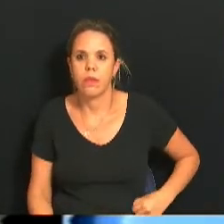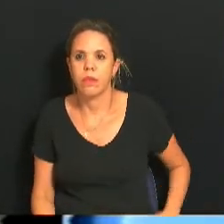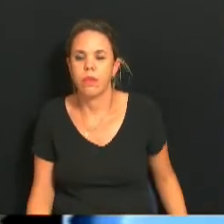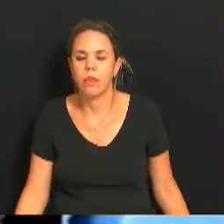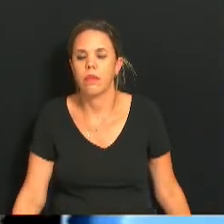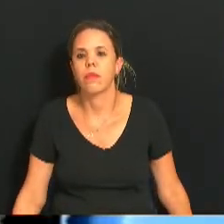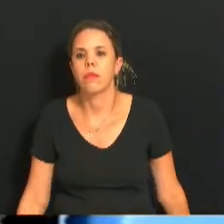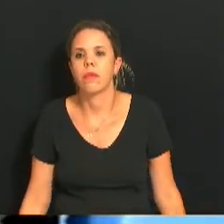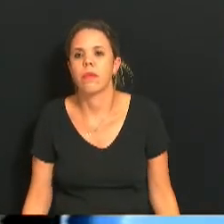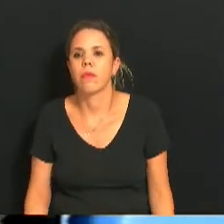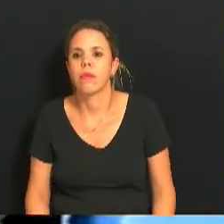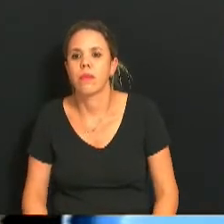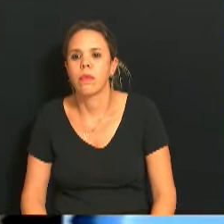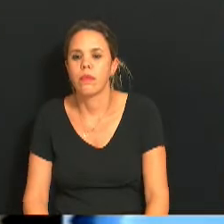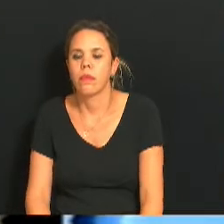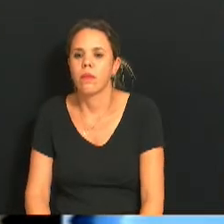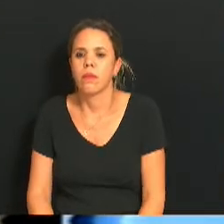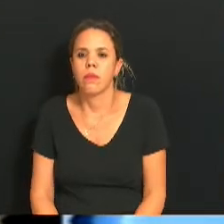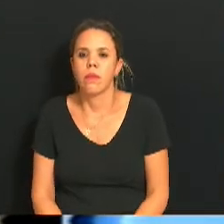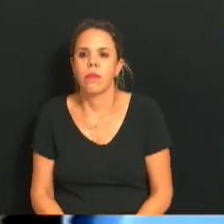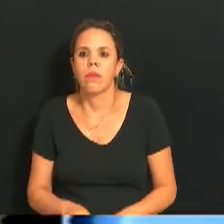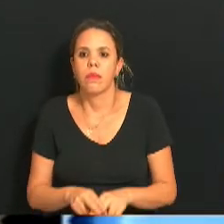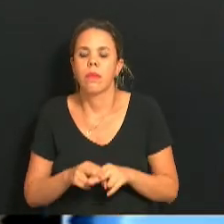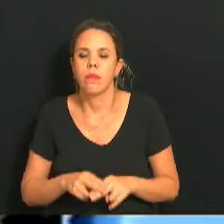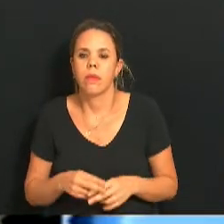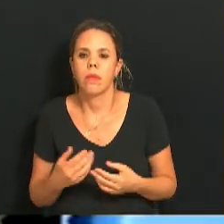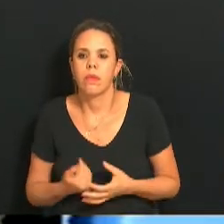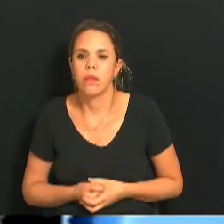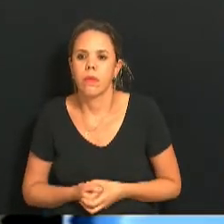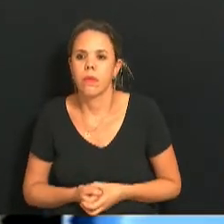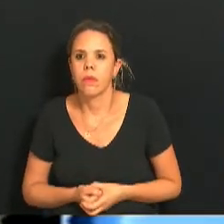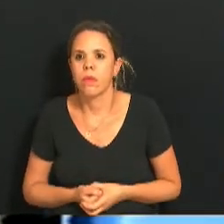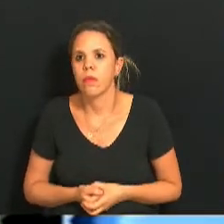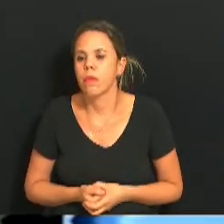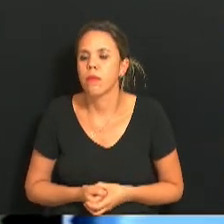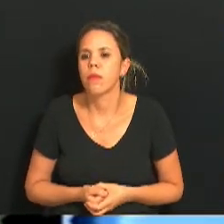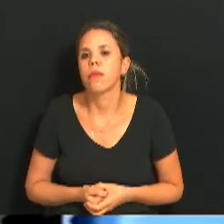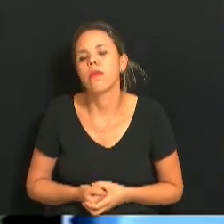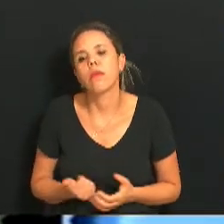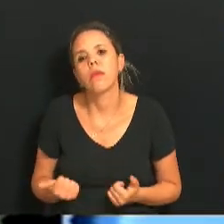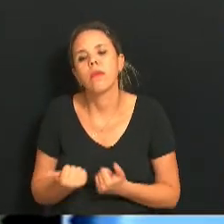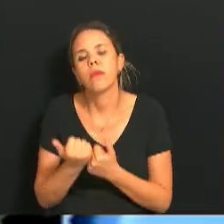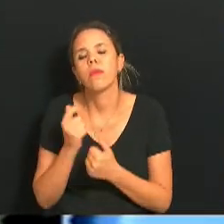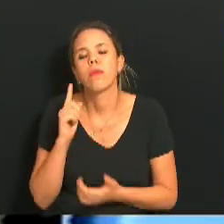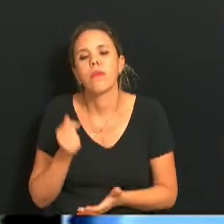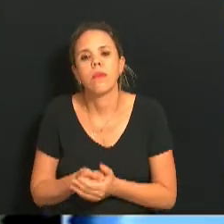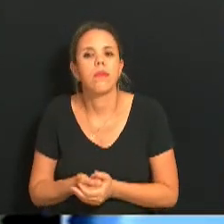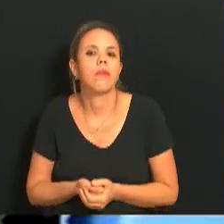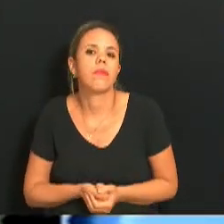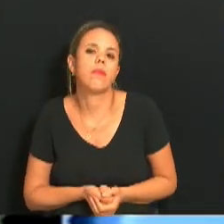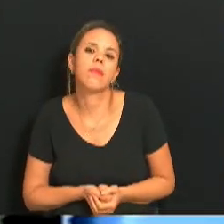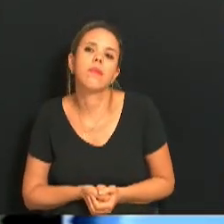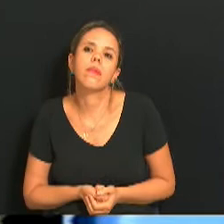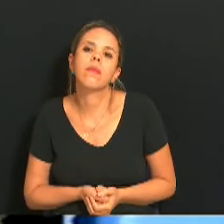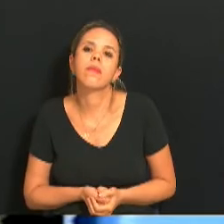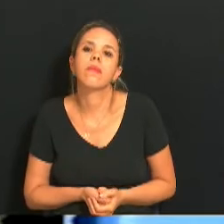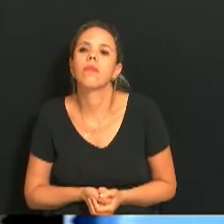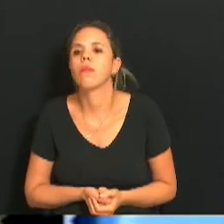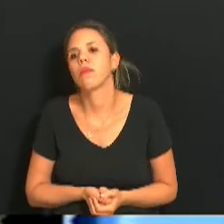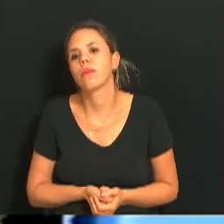essa esse dispositivo esse dispositivo foi suprimido por decisão do bom levar